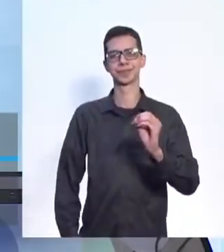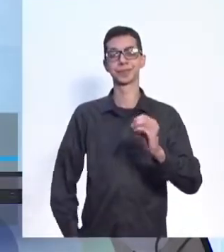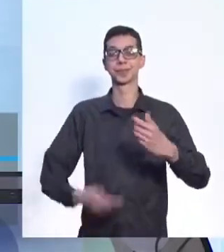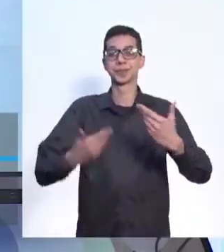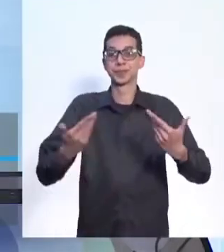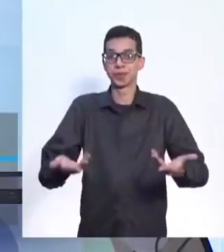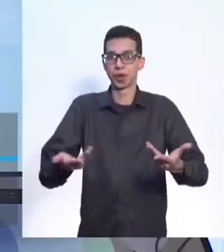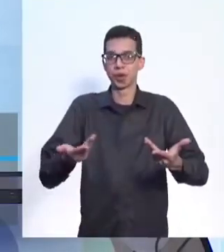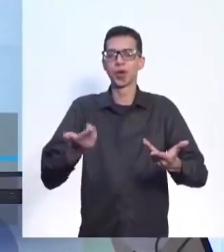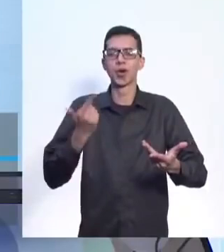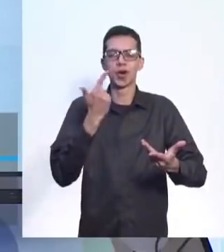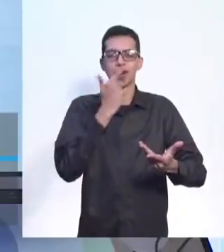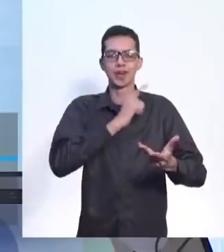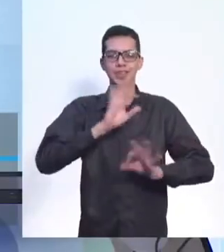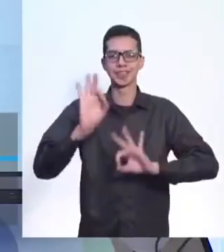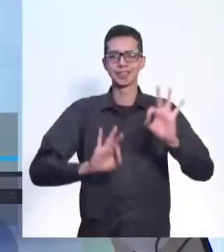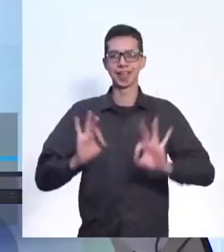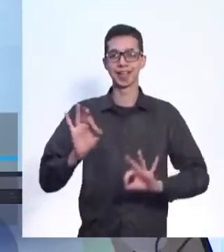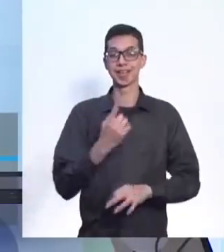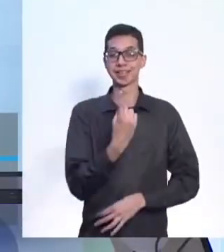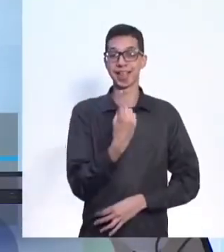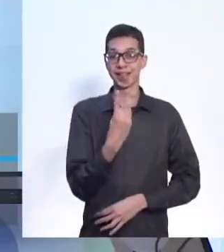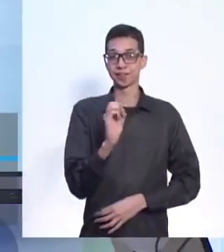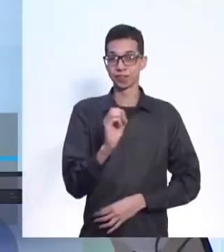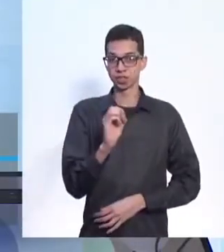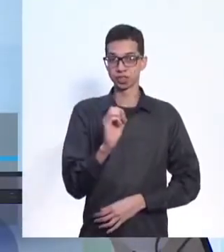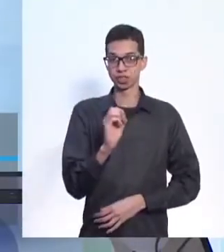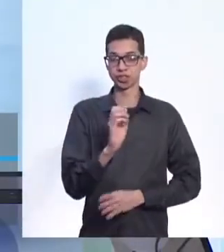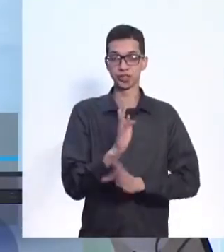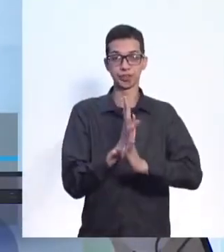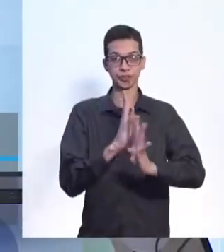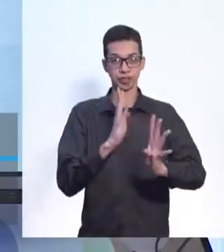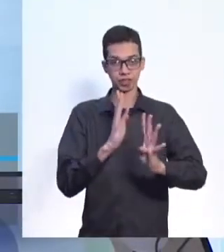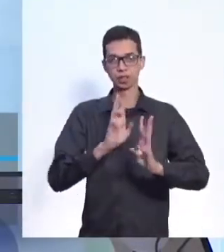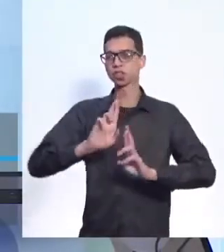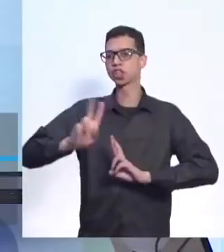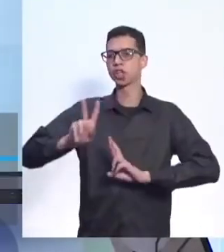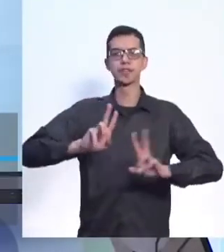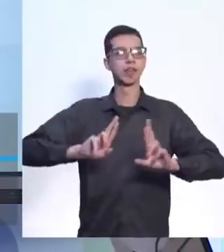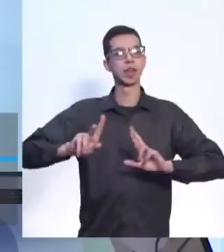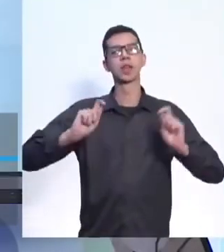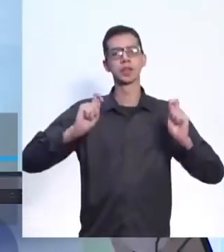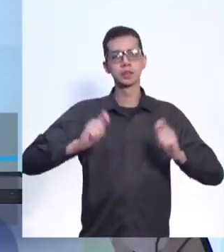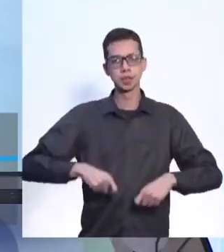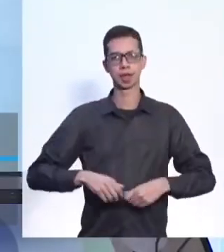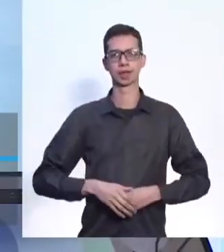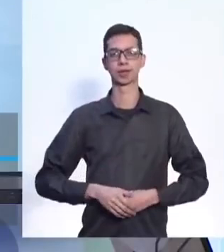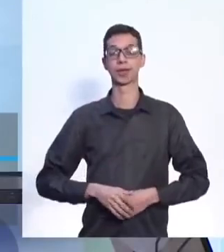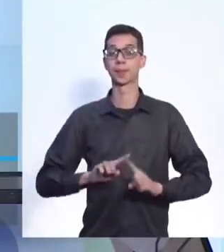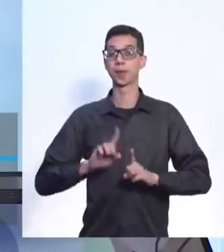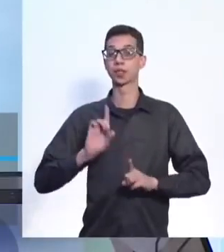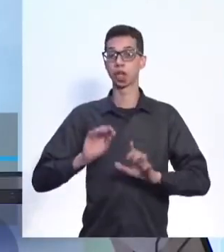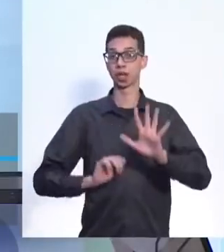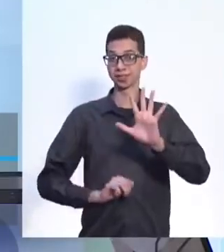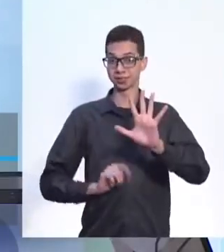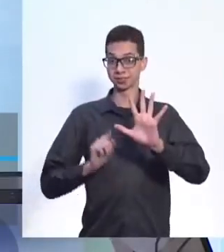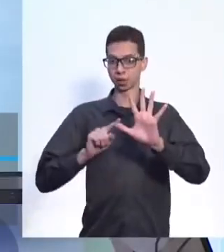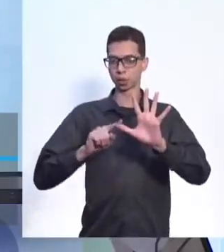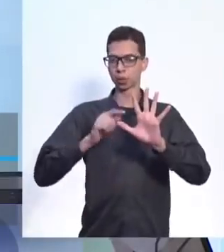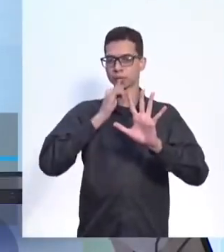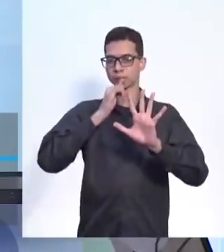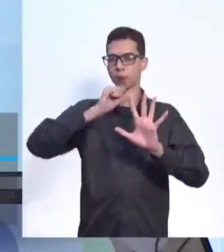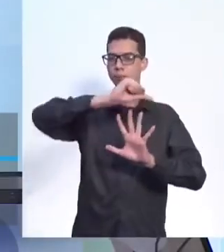montar 120 filas diferentes apenas alternando a posição dessas